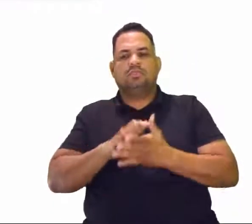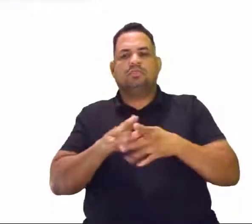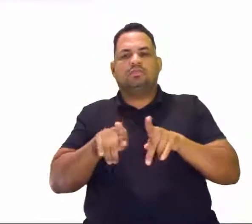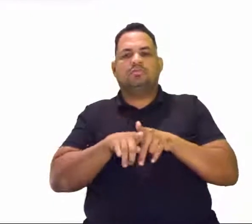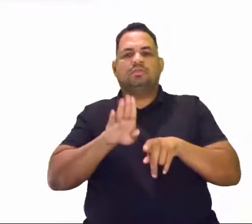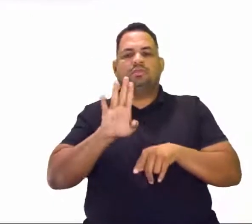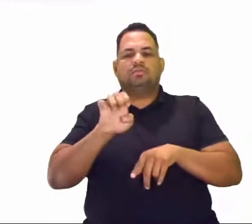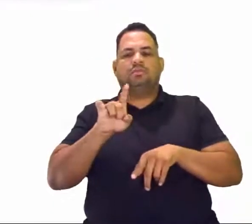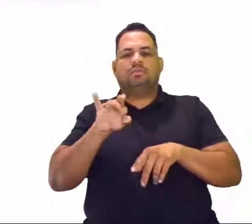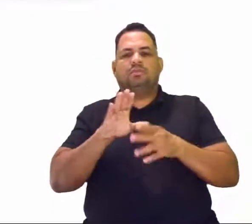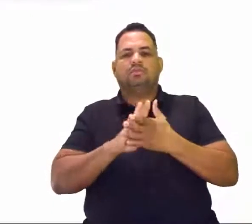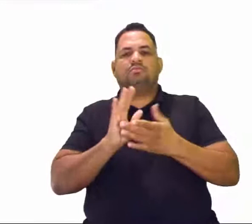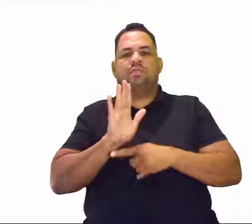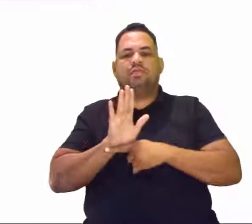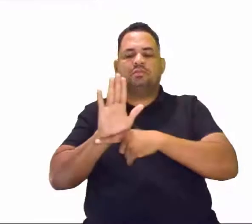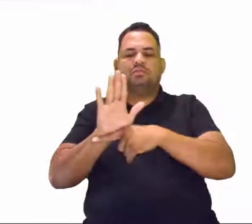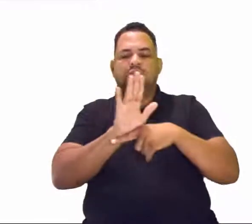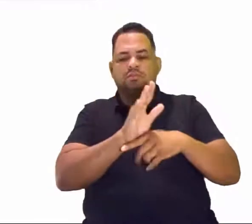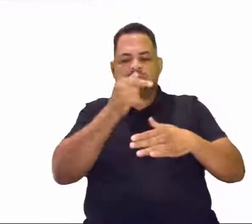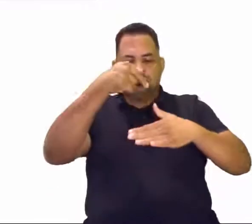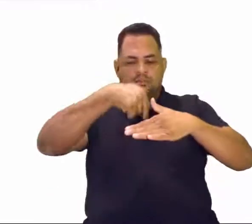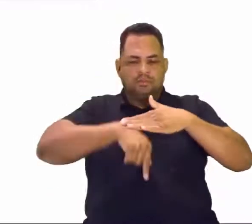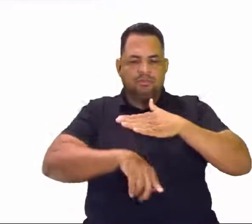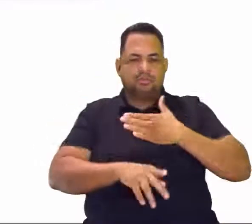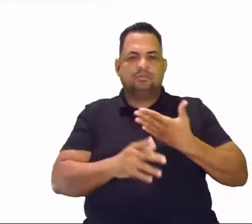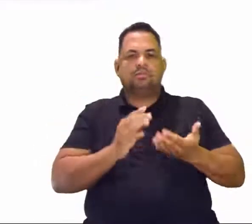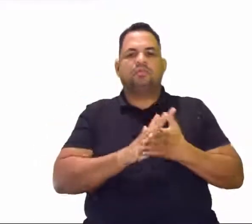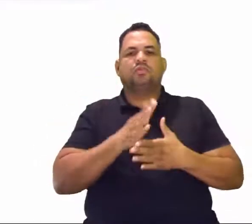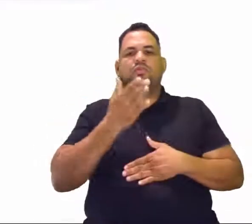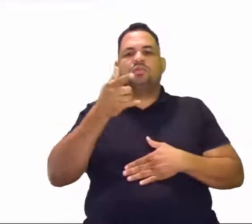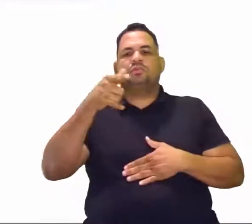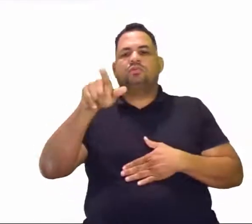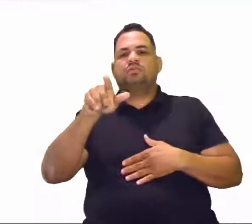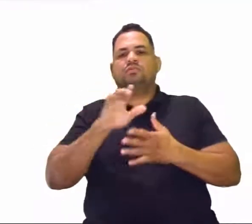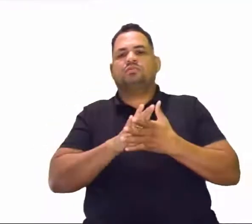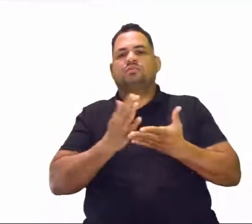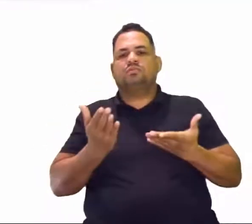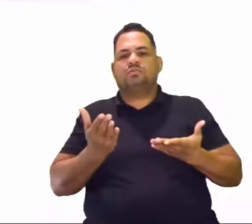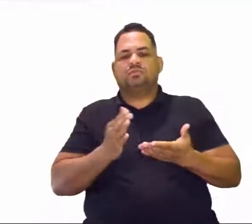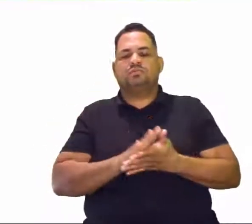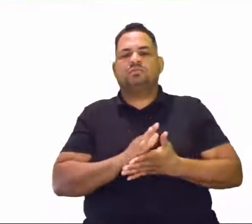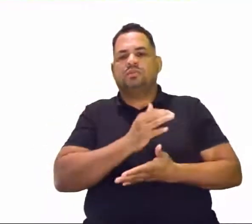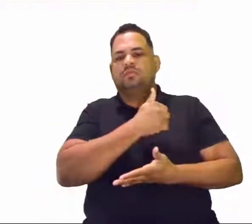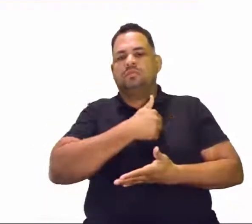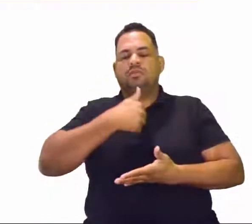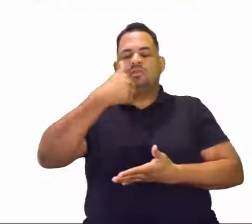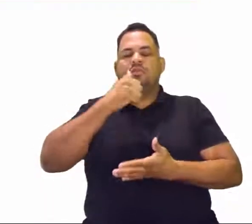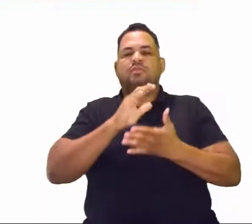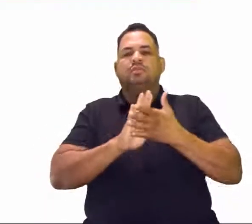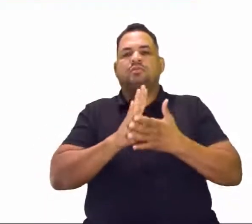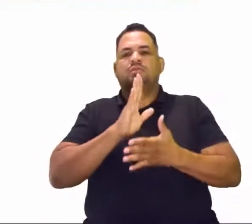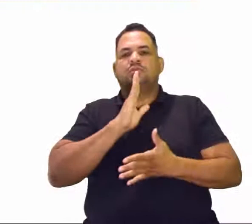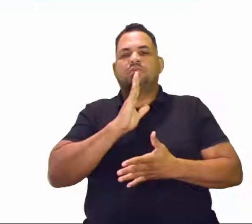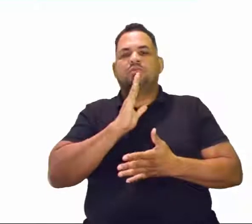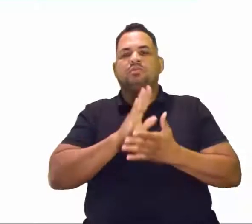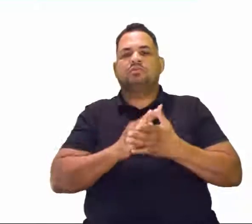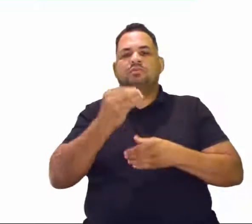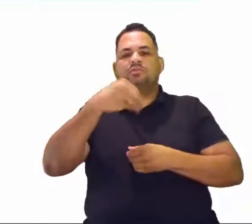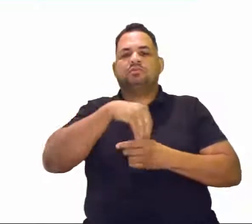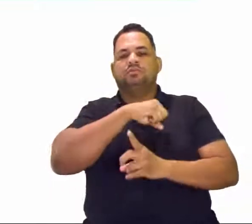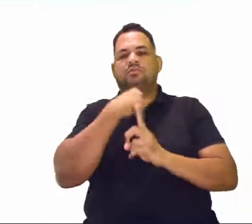aqui para vocês aprofundar e conseguirem consolidar os conhecimentos na sociologia tá